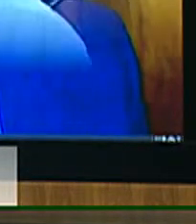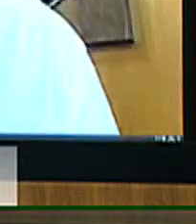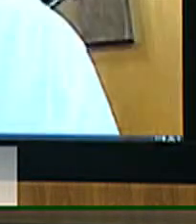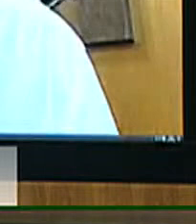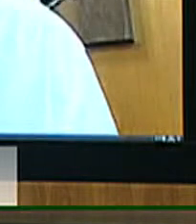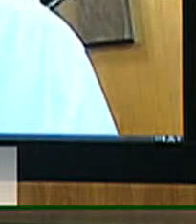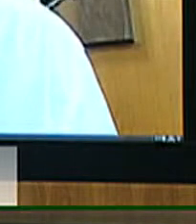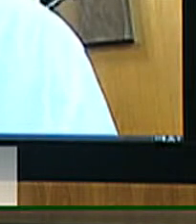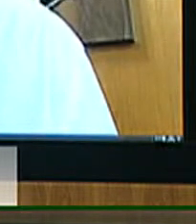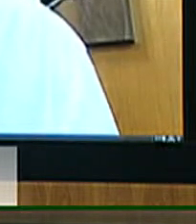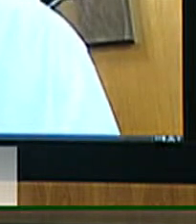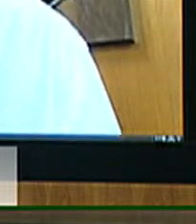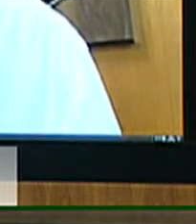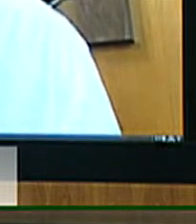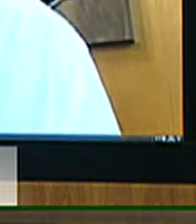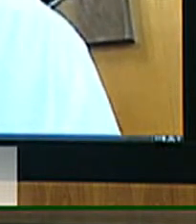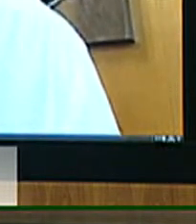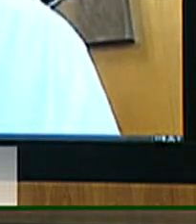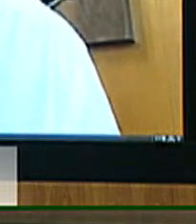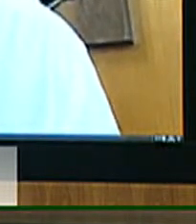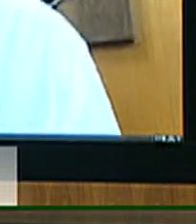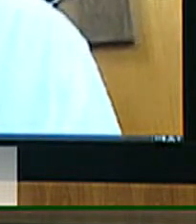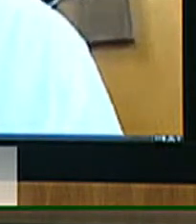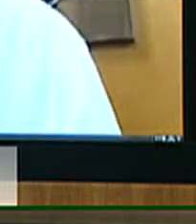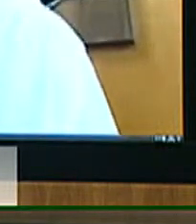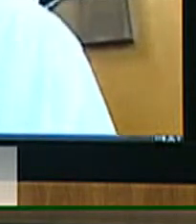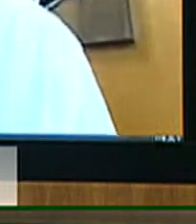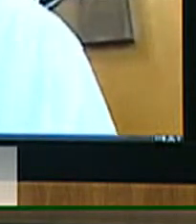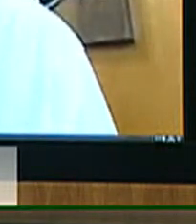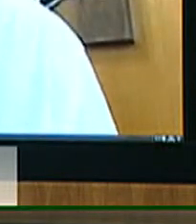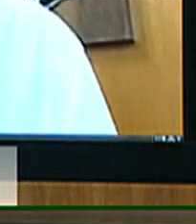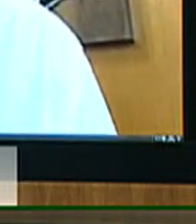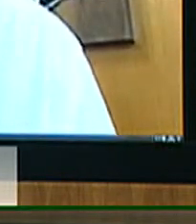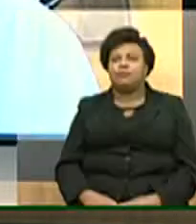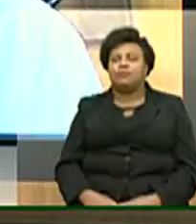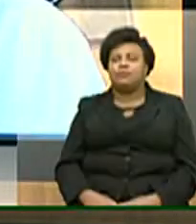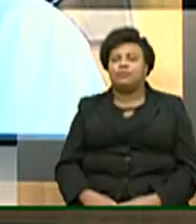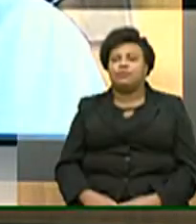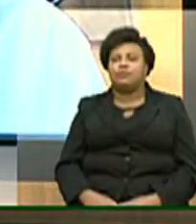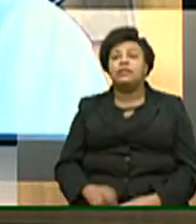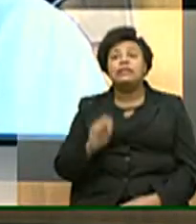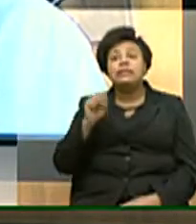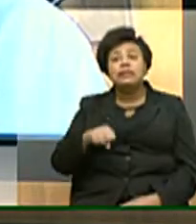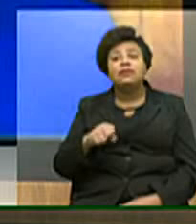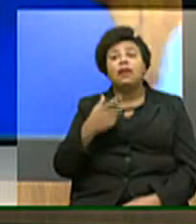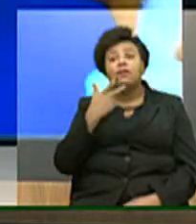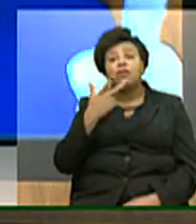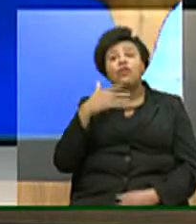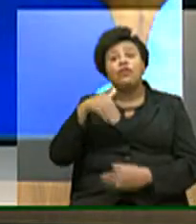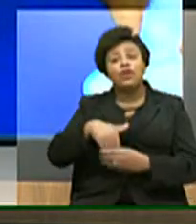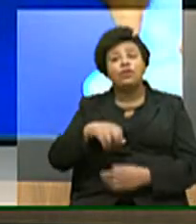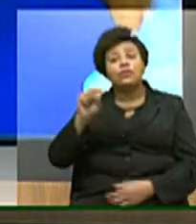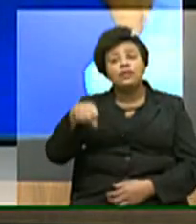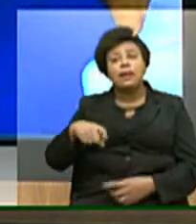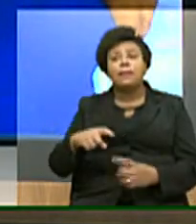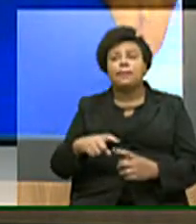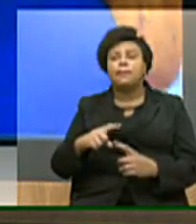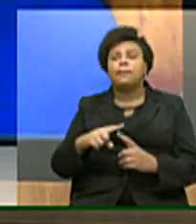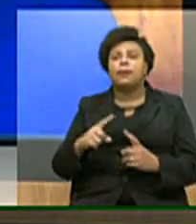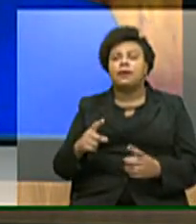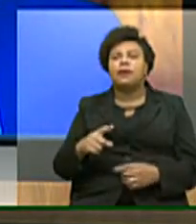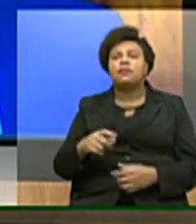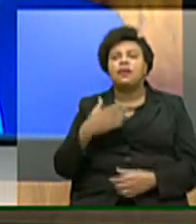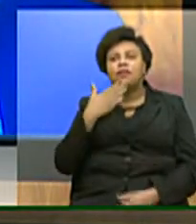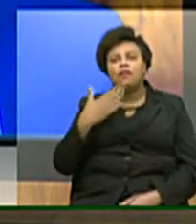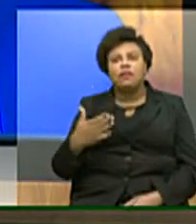sei se é válido ou não, mas se o senhor lê aí. Sim, tá registrado aqui no voto. Perfeito.